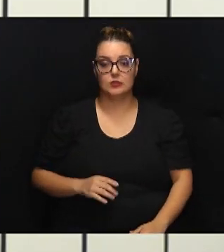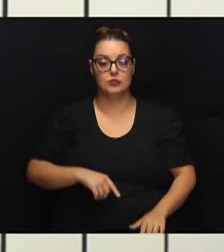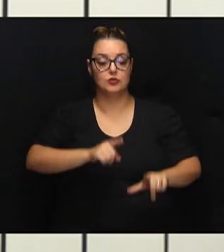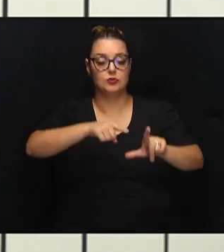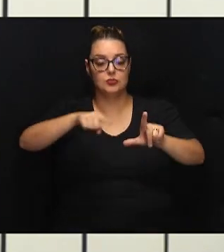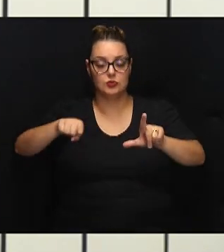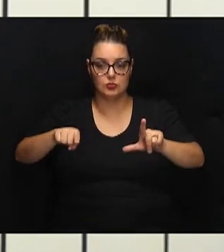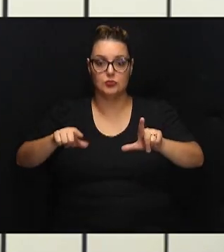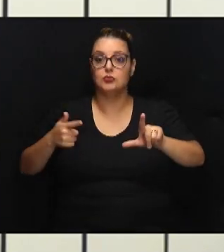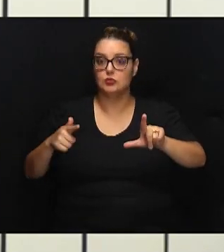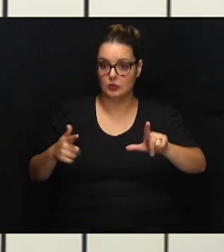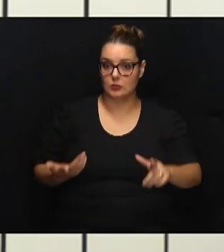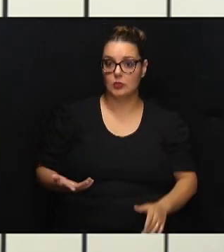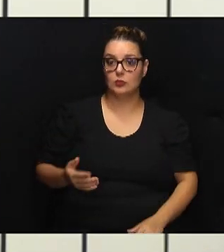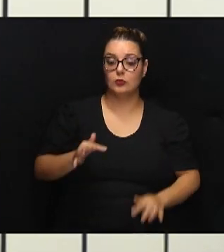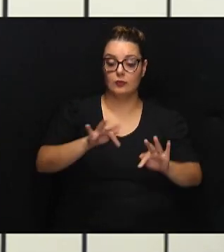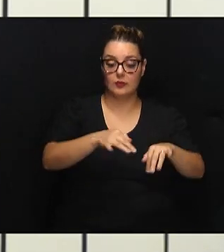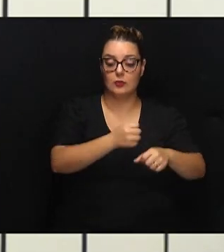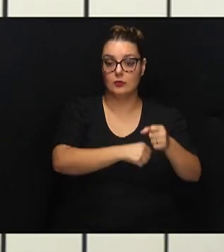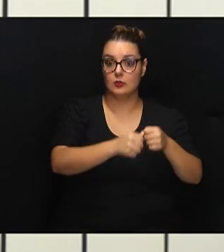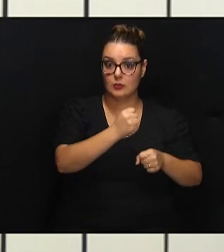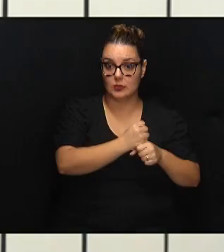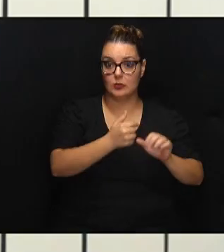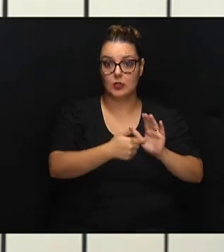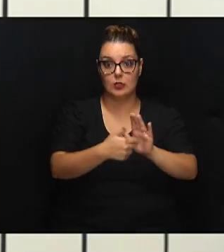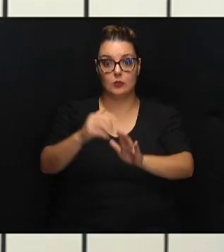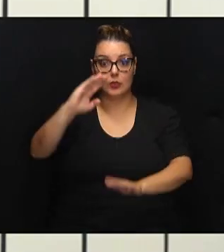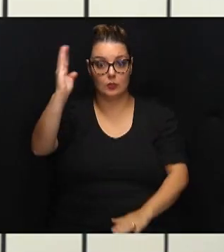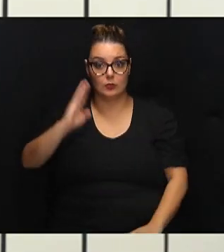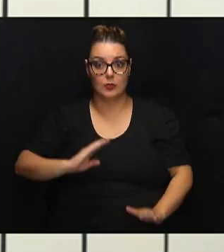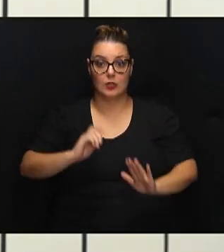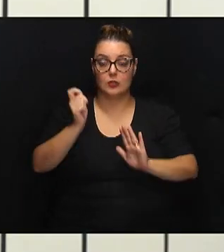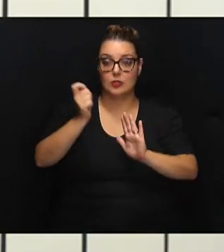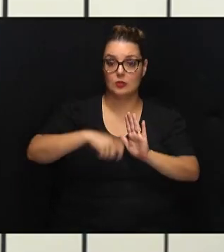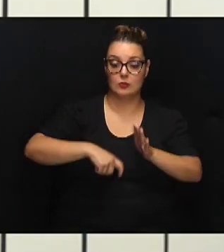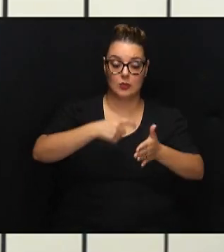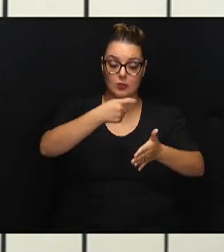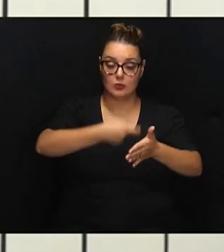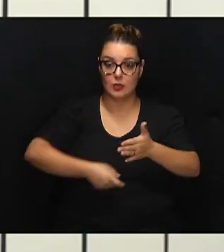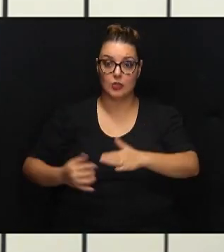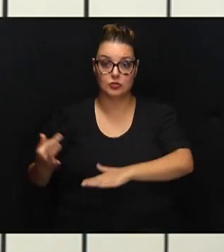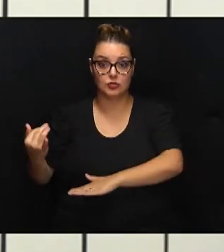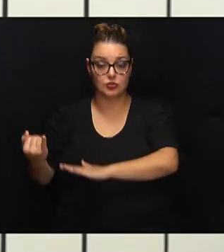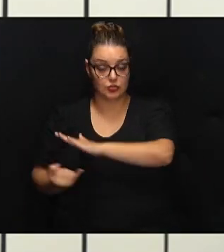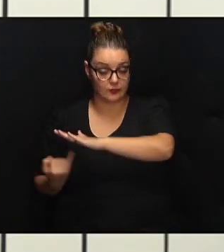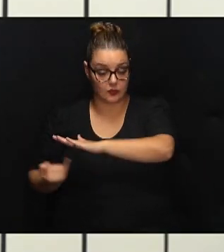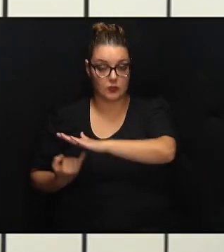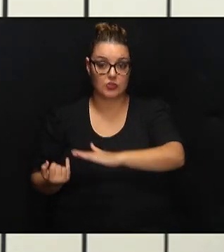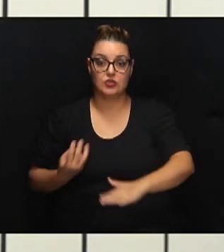ano passado, mostram que o Brasil registrou uma taxa de informalidade de